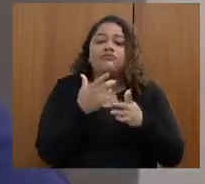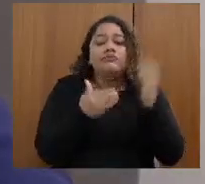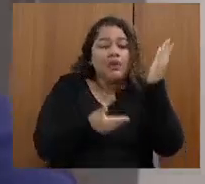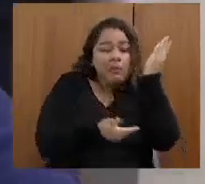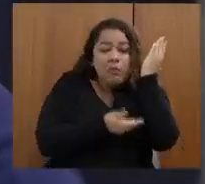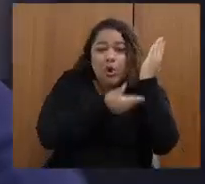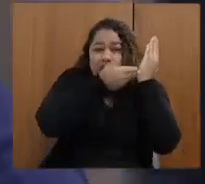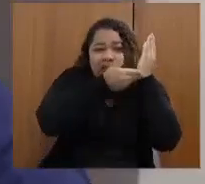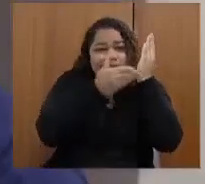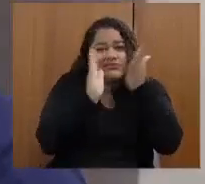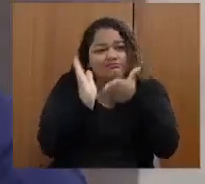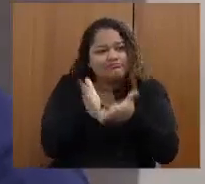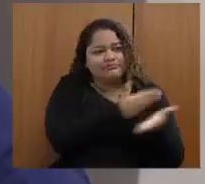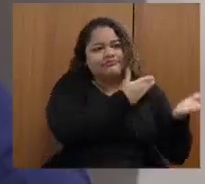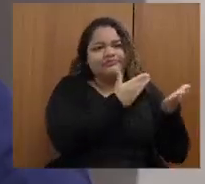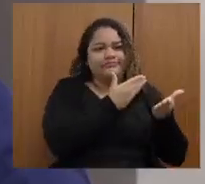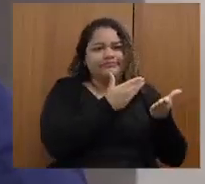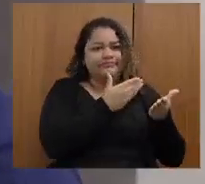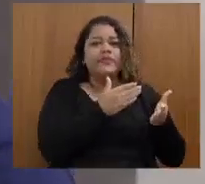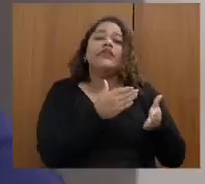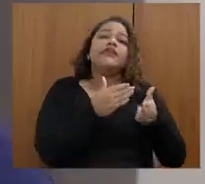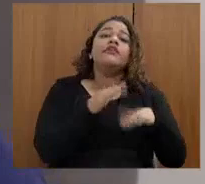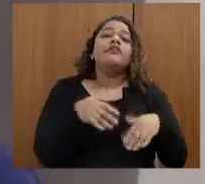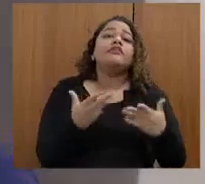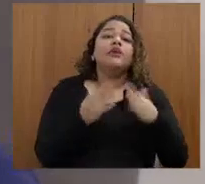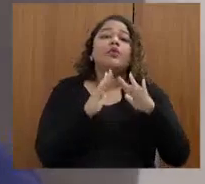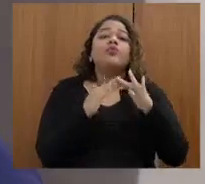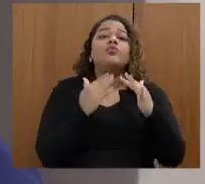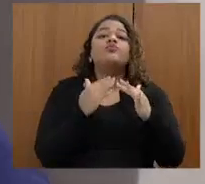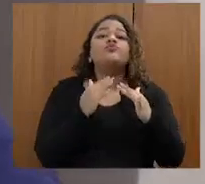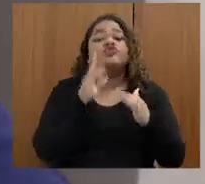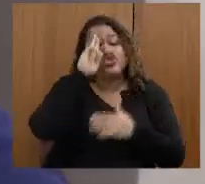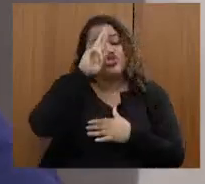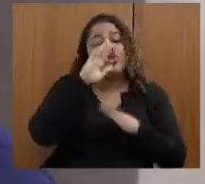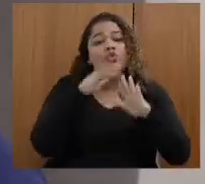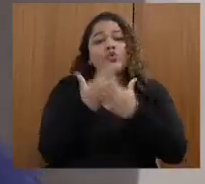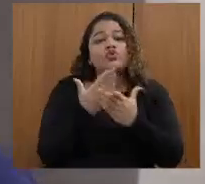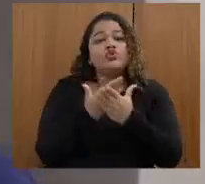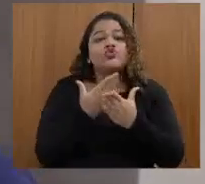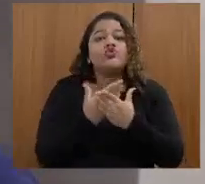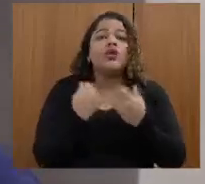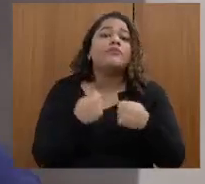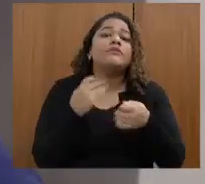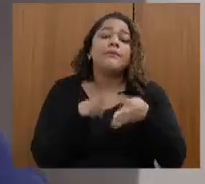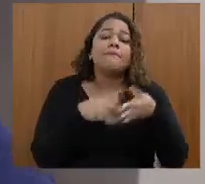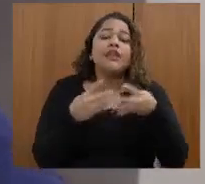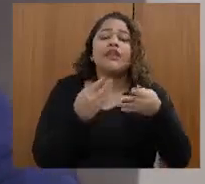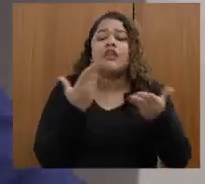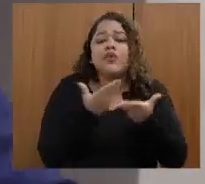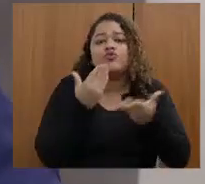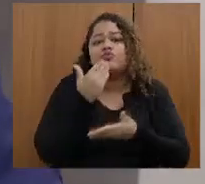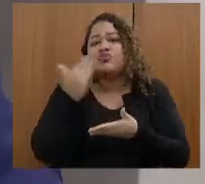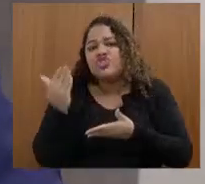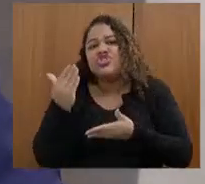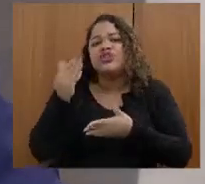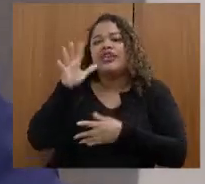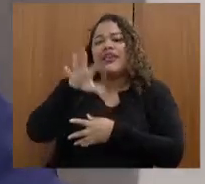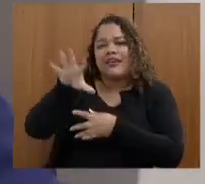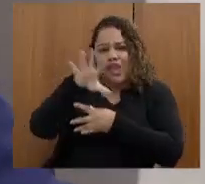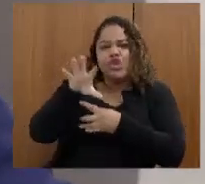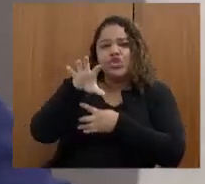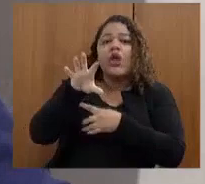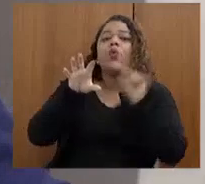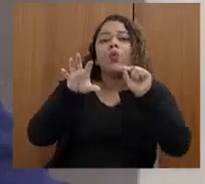Quais são as situações em que o diretor de escola necessita de planilhas solicitação de de apoio da Regional